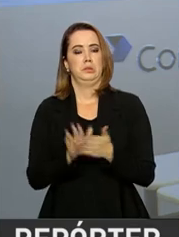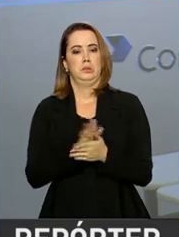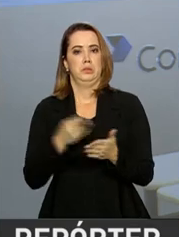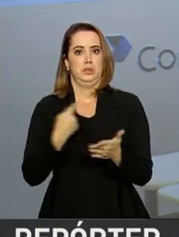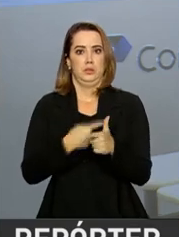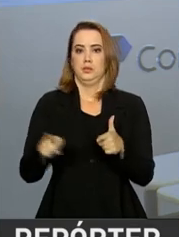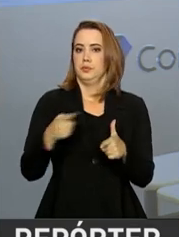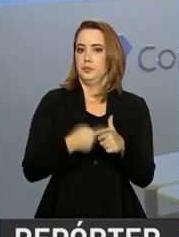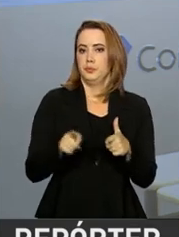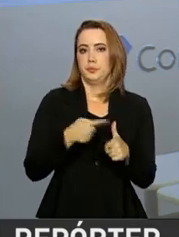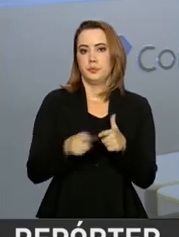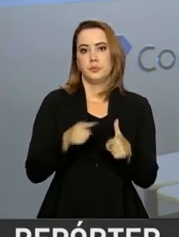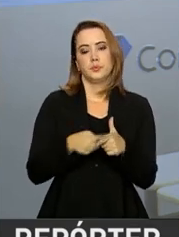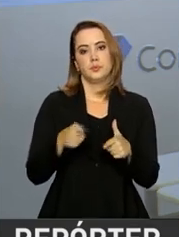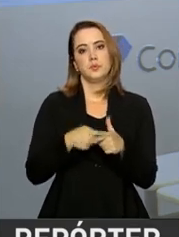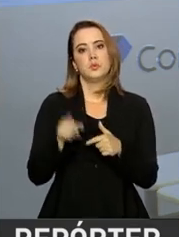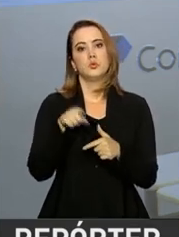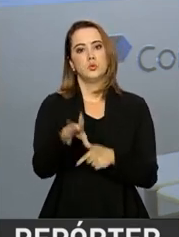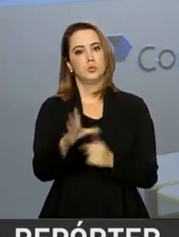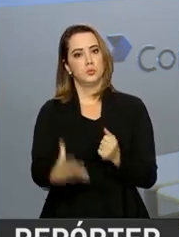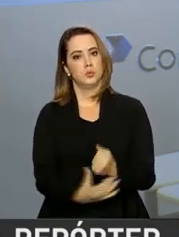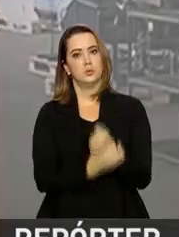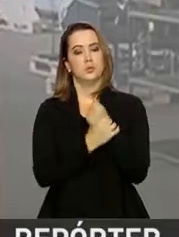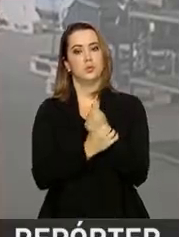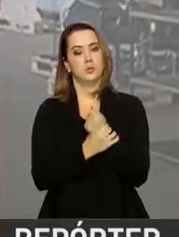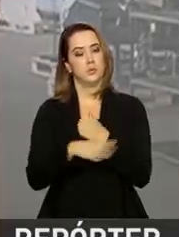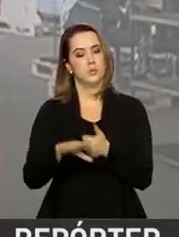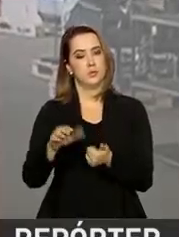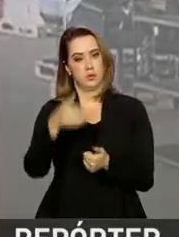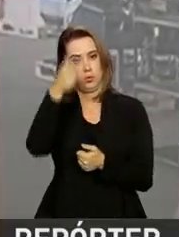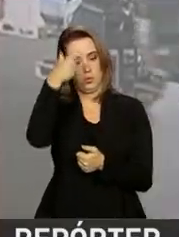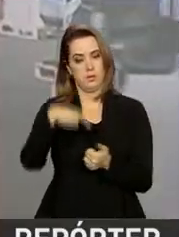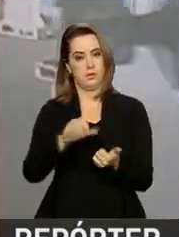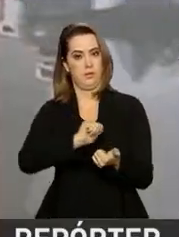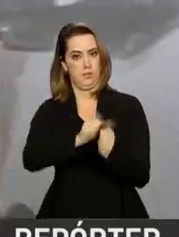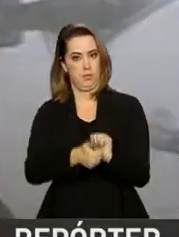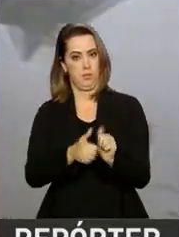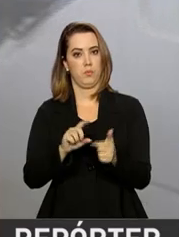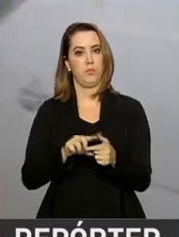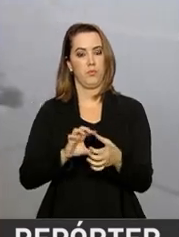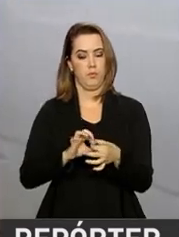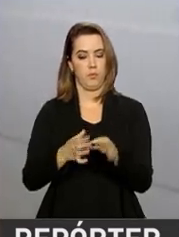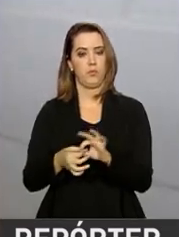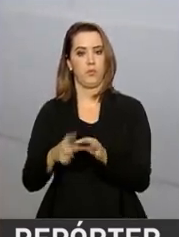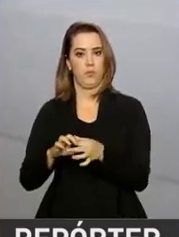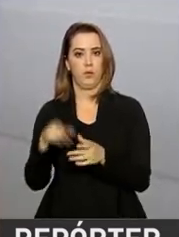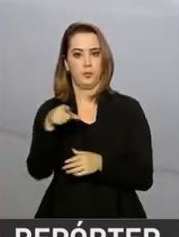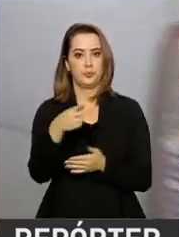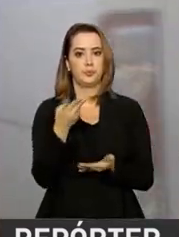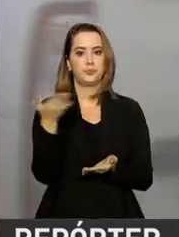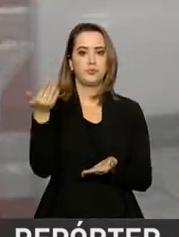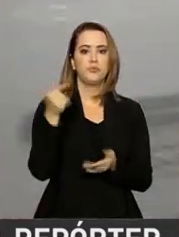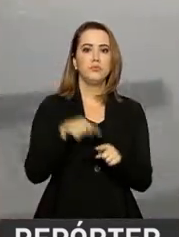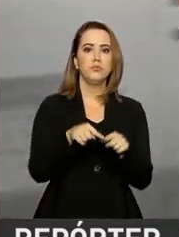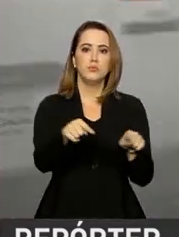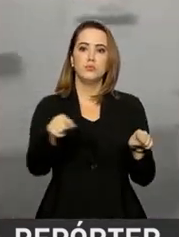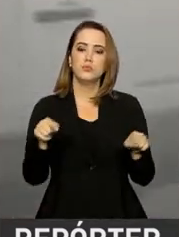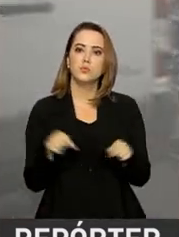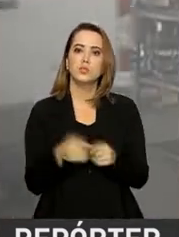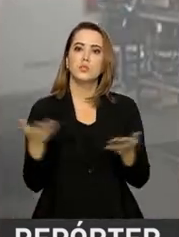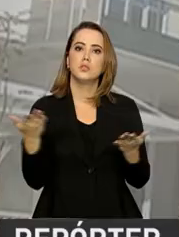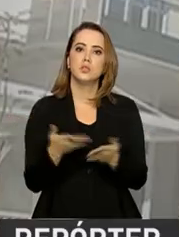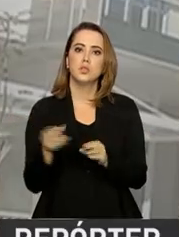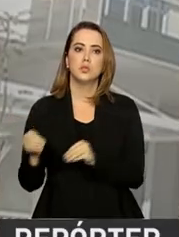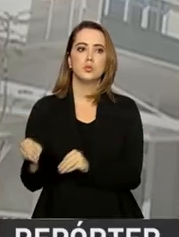nenhum problema com relação à segurança dos atletas os artigos vem dos centros de armazenagem dos correios e desde fevereiro estão